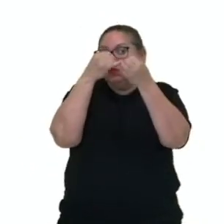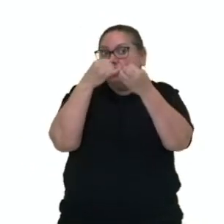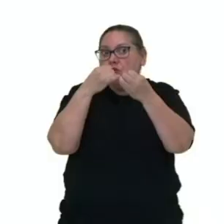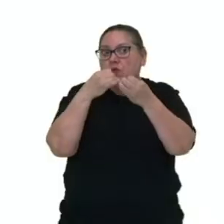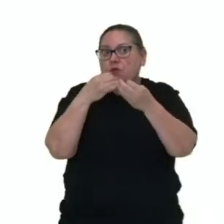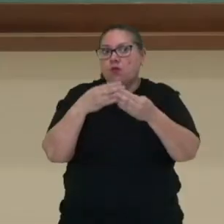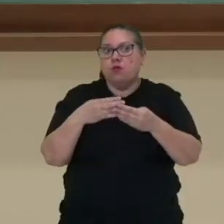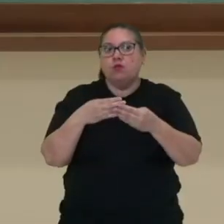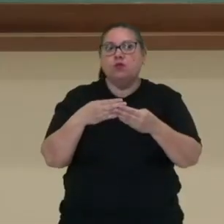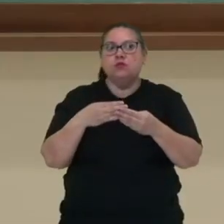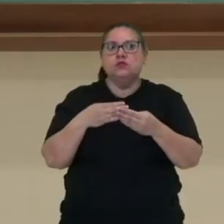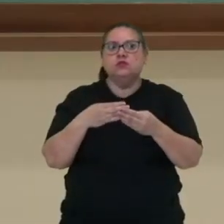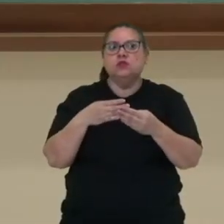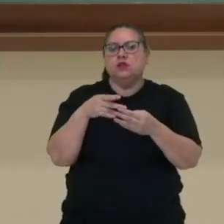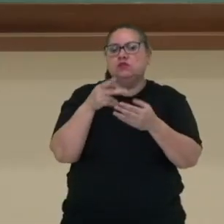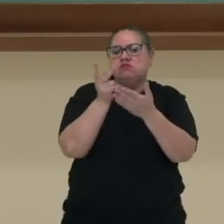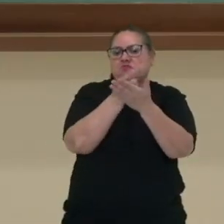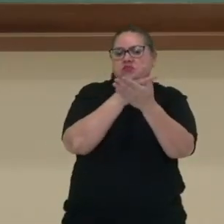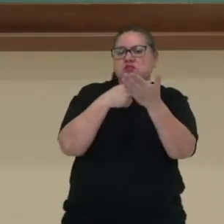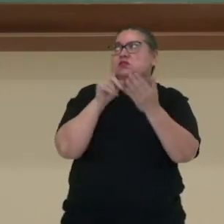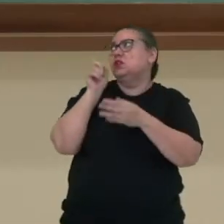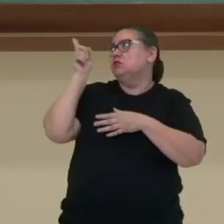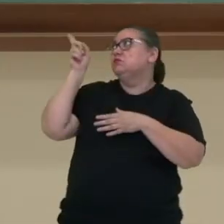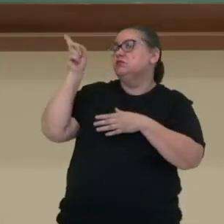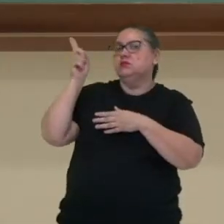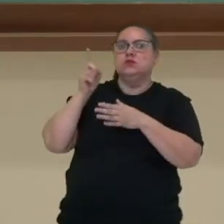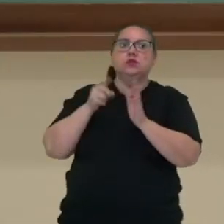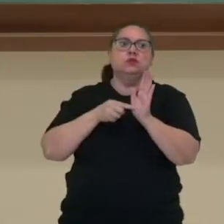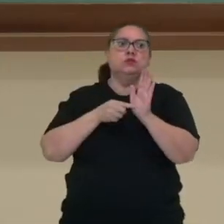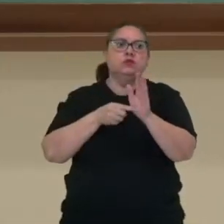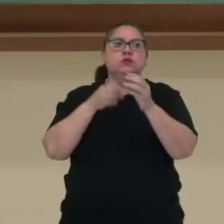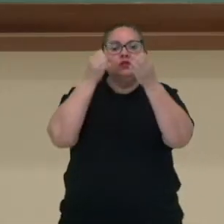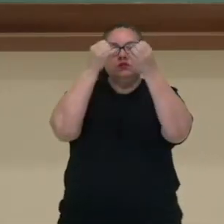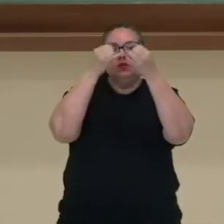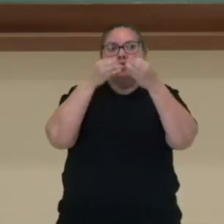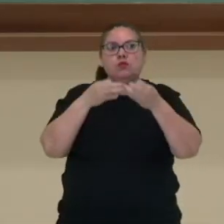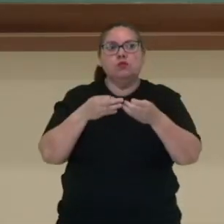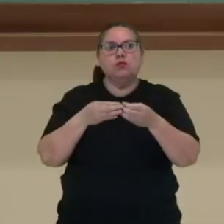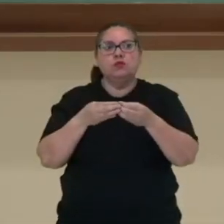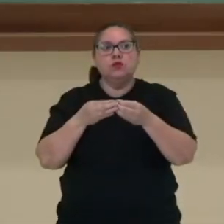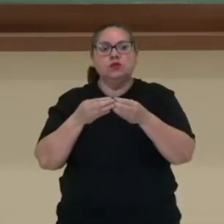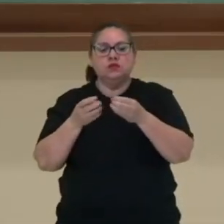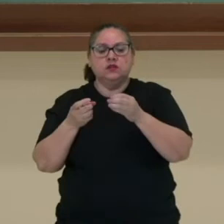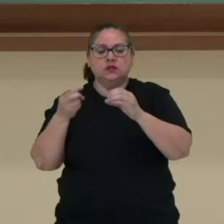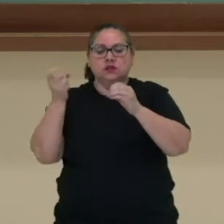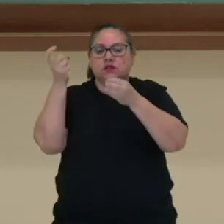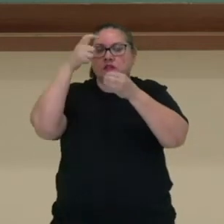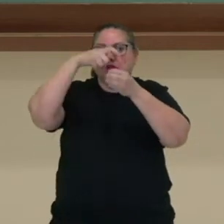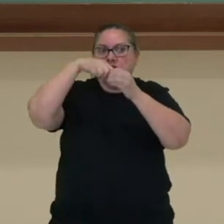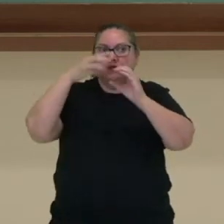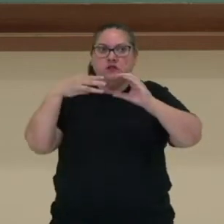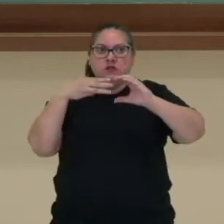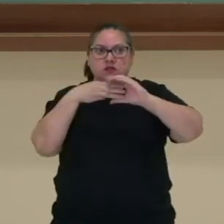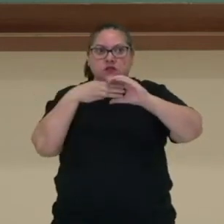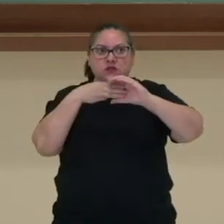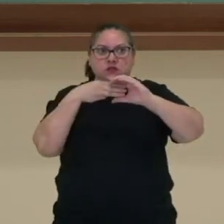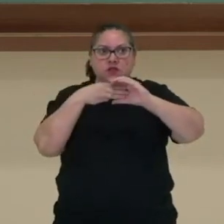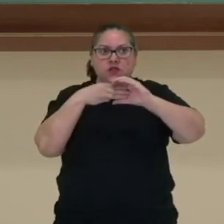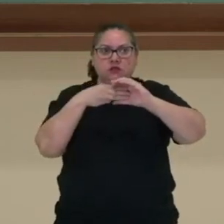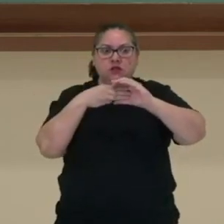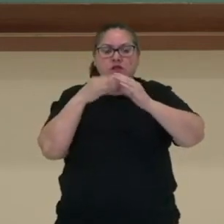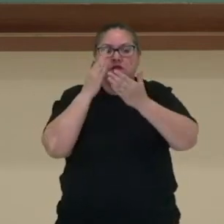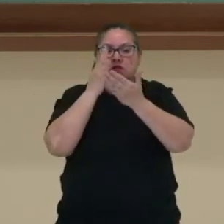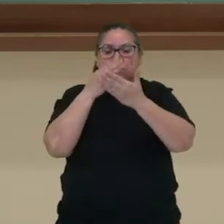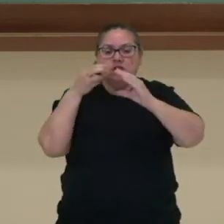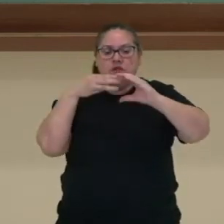aqui só temos um desenho representativo, mas a professora explicou para vocês que eles vão entrar dentro da célula. Então quando a